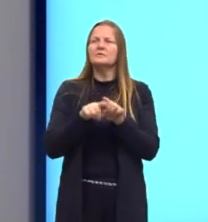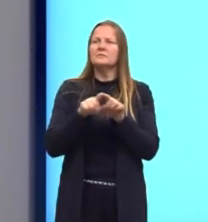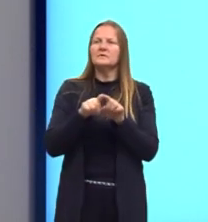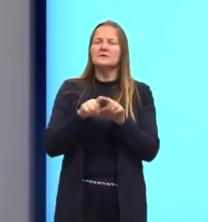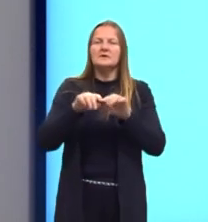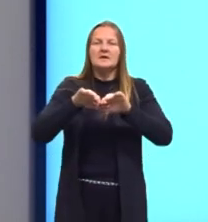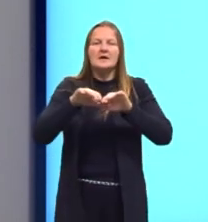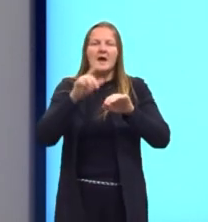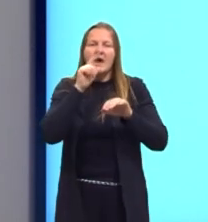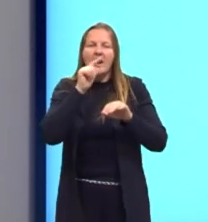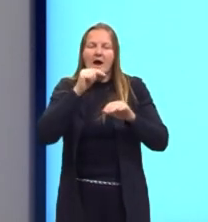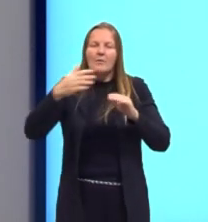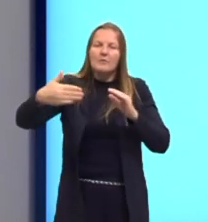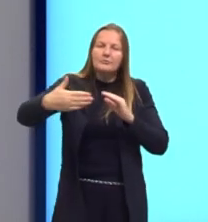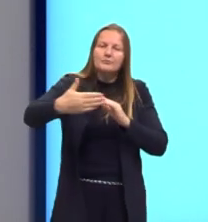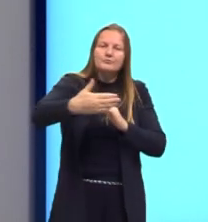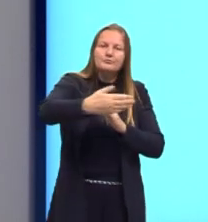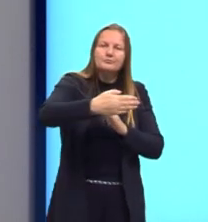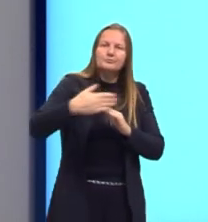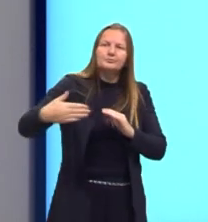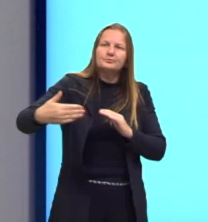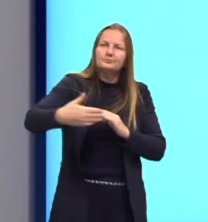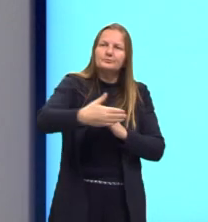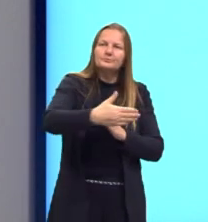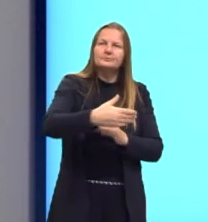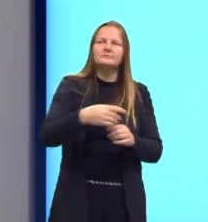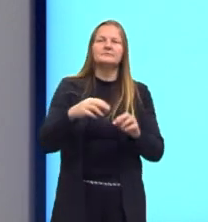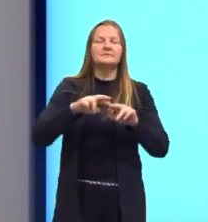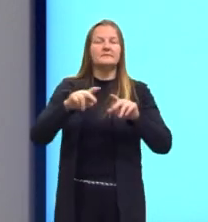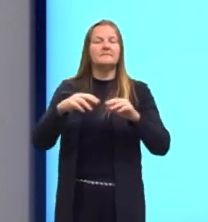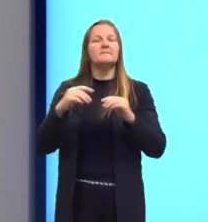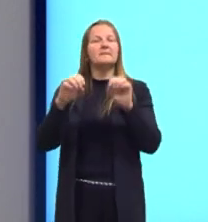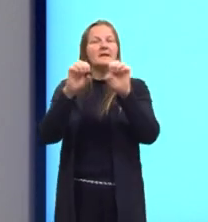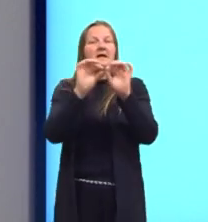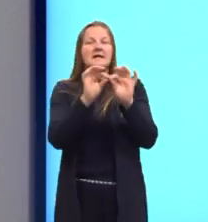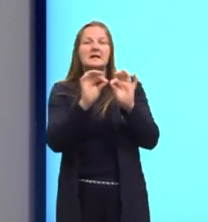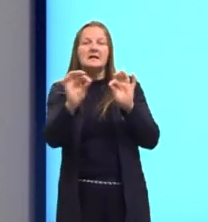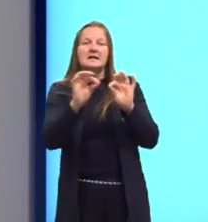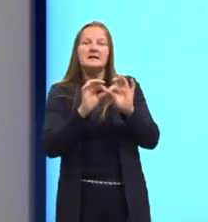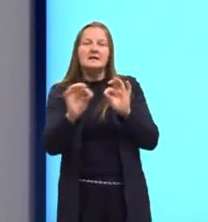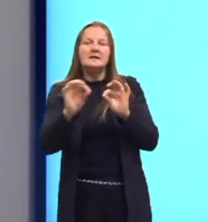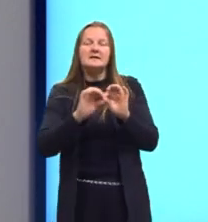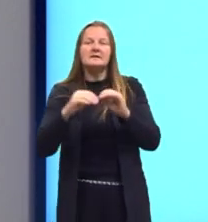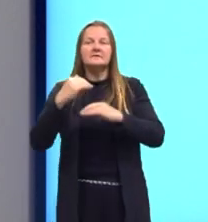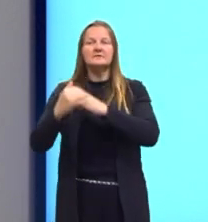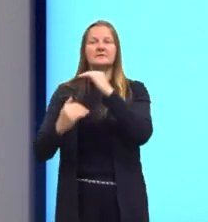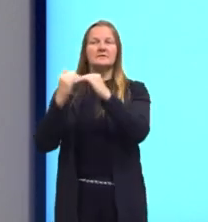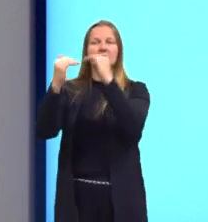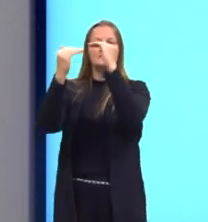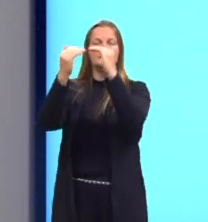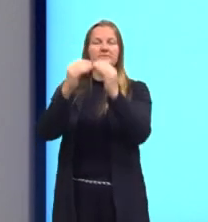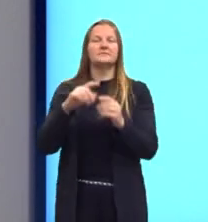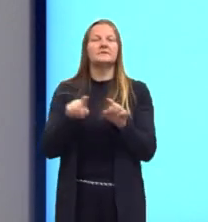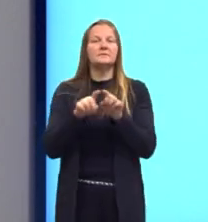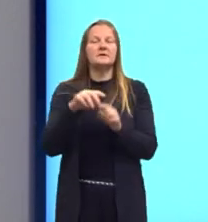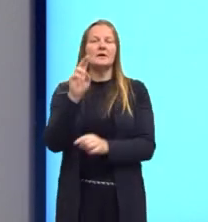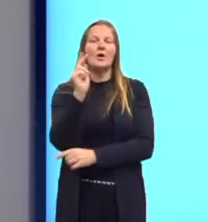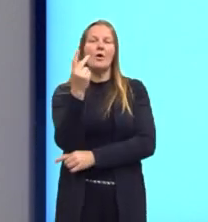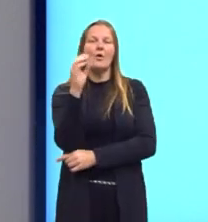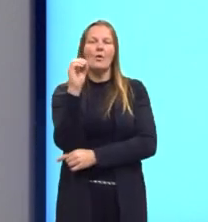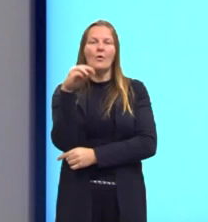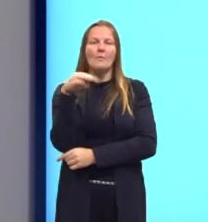surgiram independentemente em diferentes linhas evolutivas também são chamadas de homoplasias